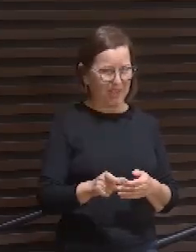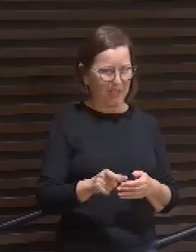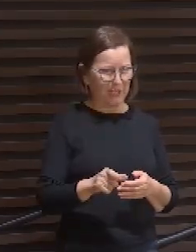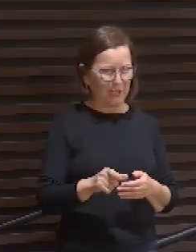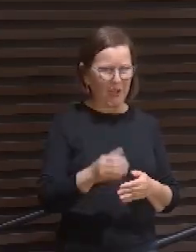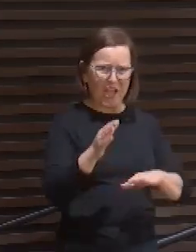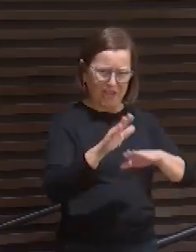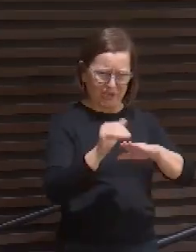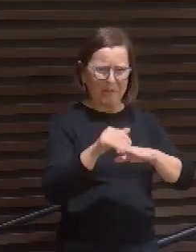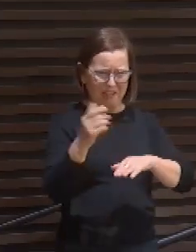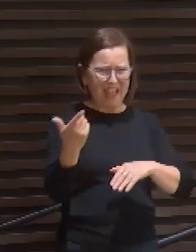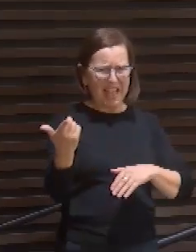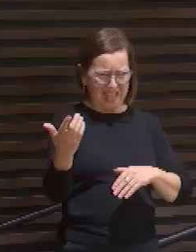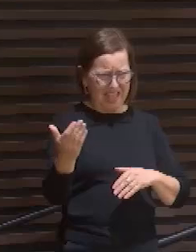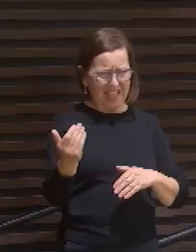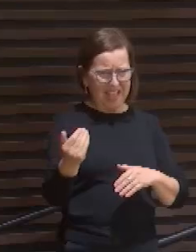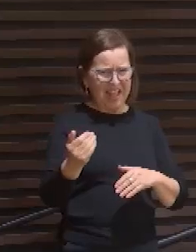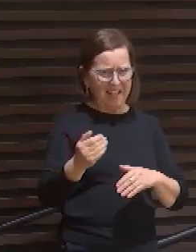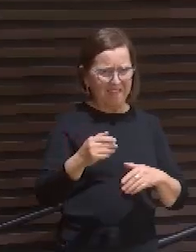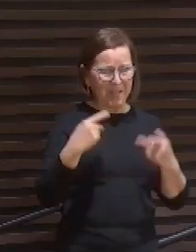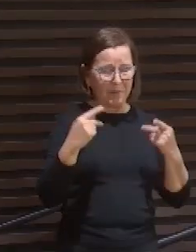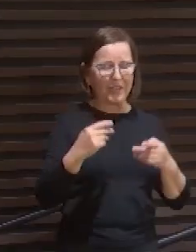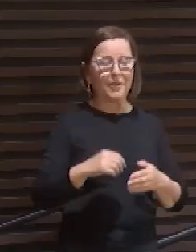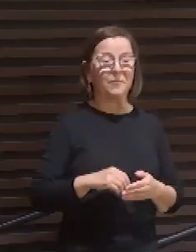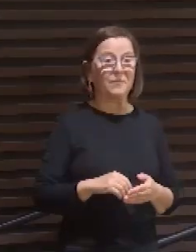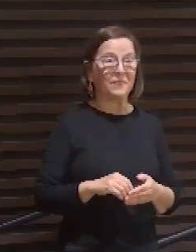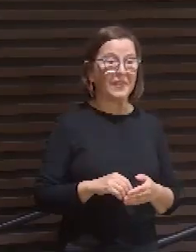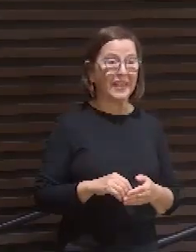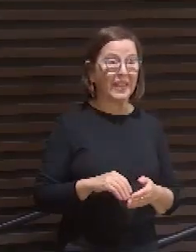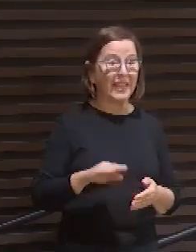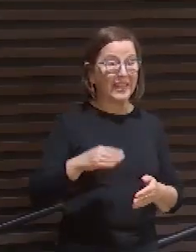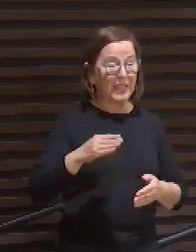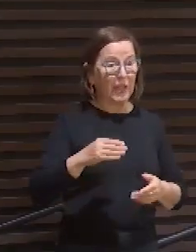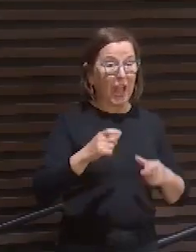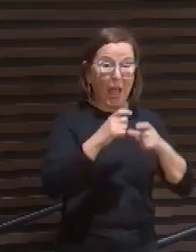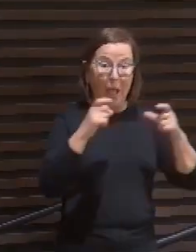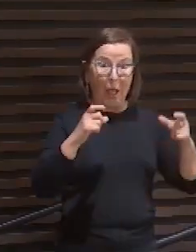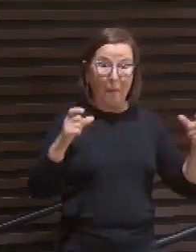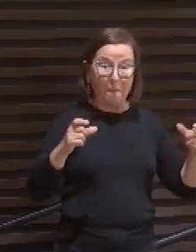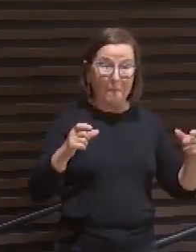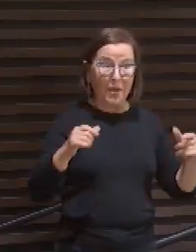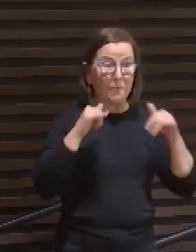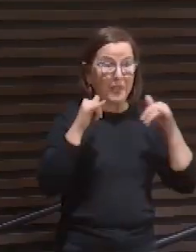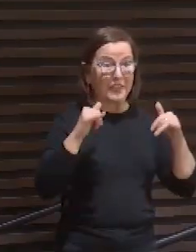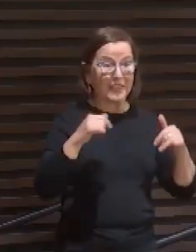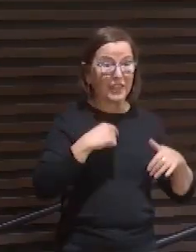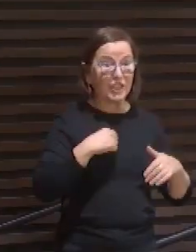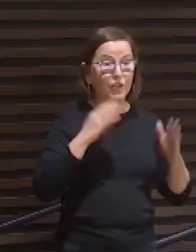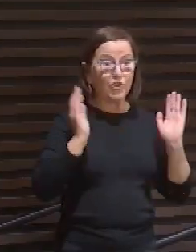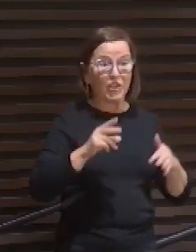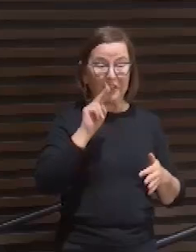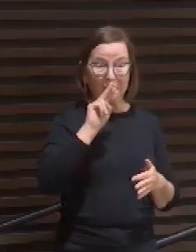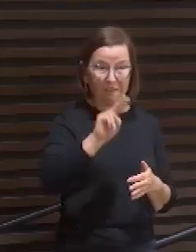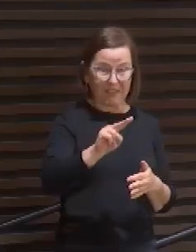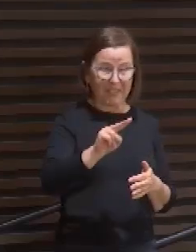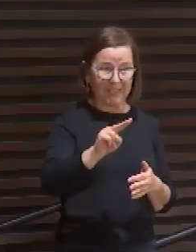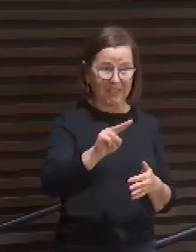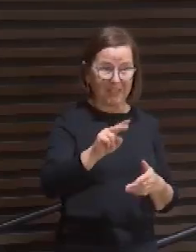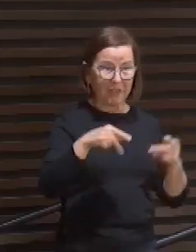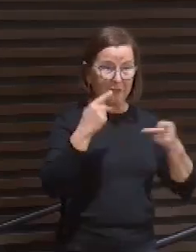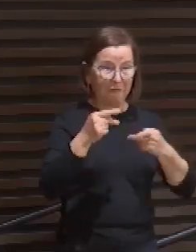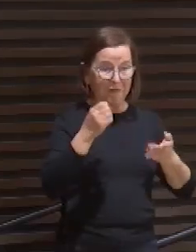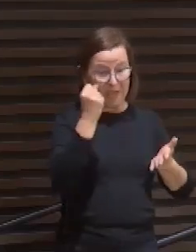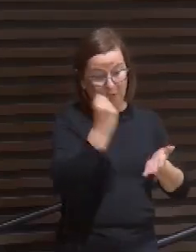sem avisar, e ele disse assim, a maior mensagem que eu já vi, sobre o sangue